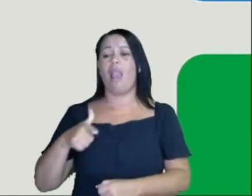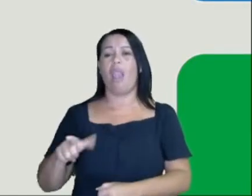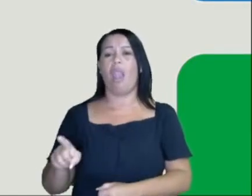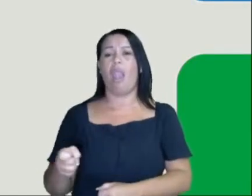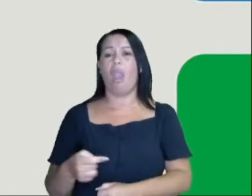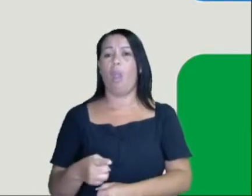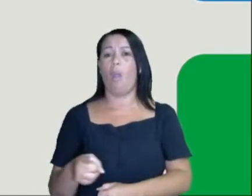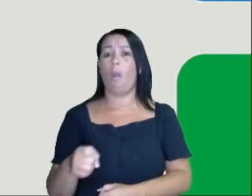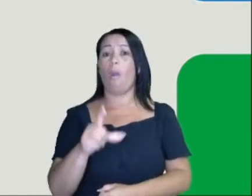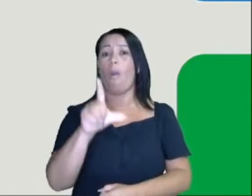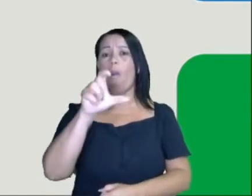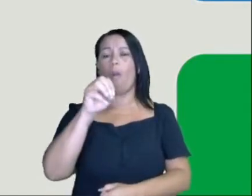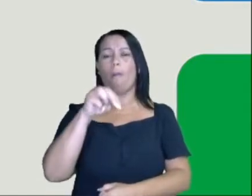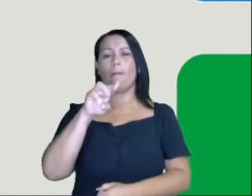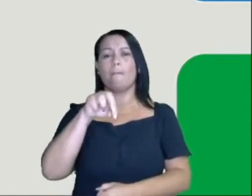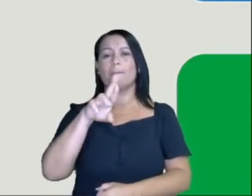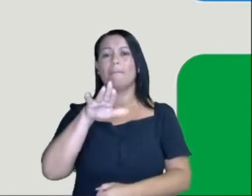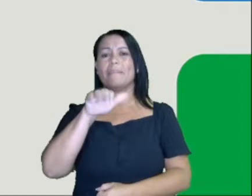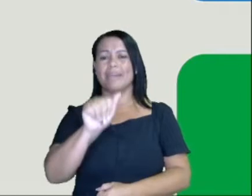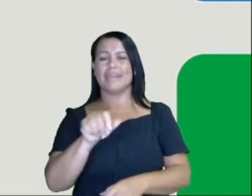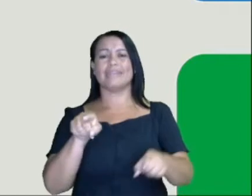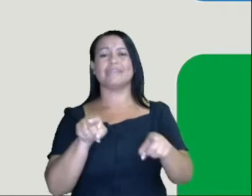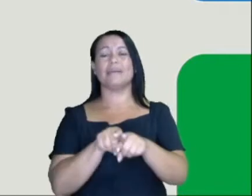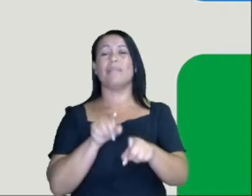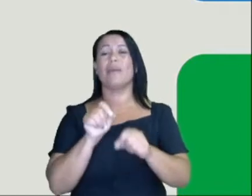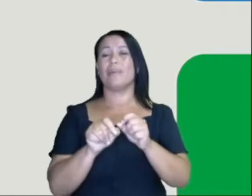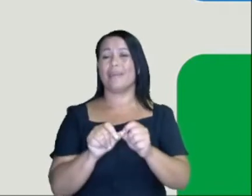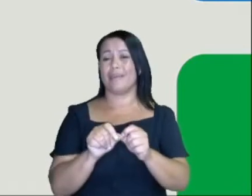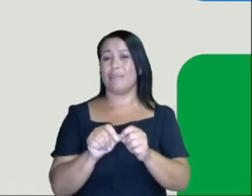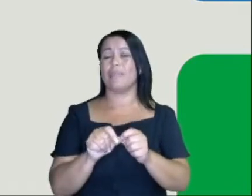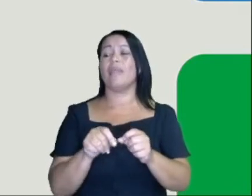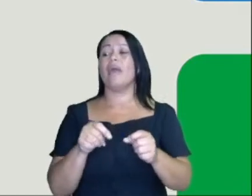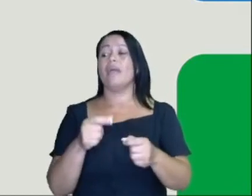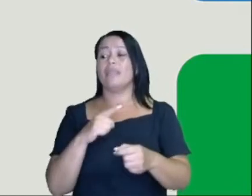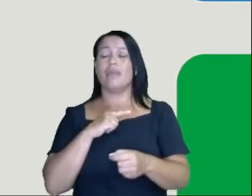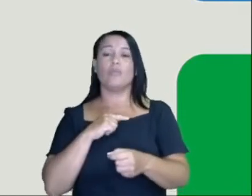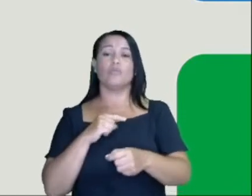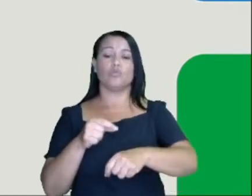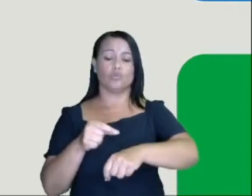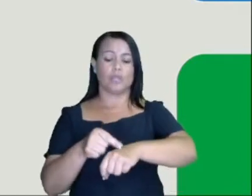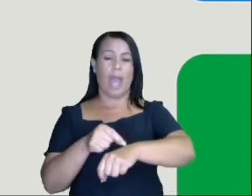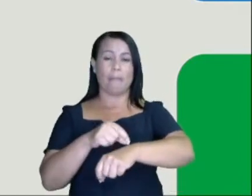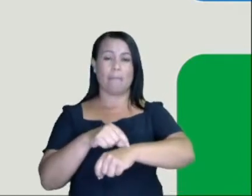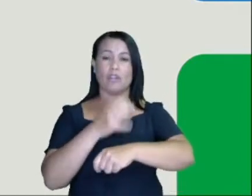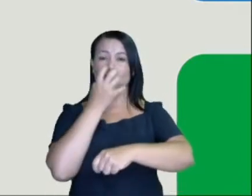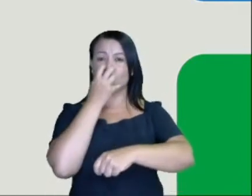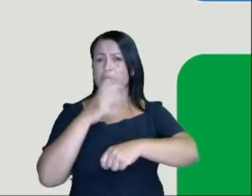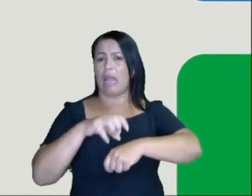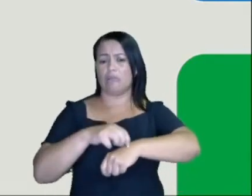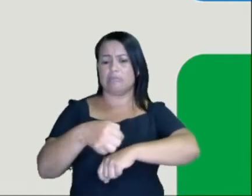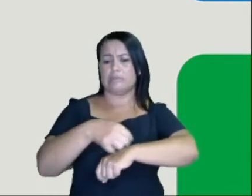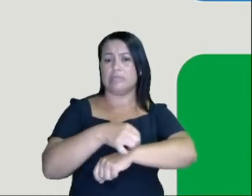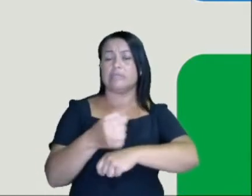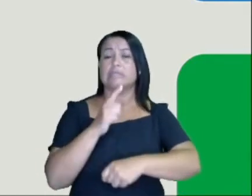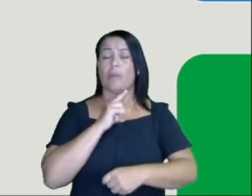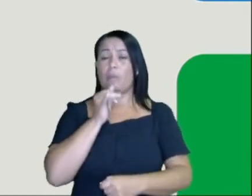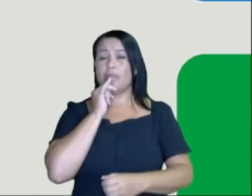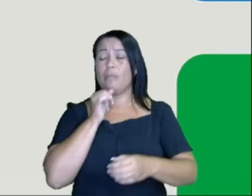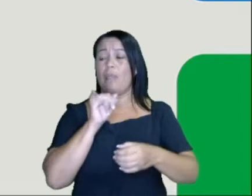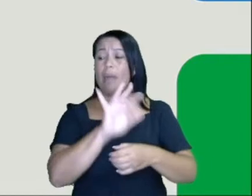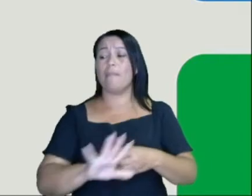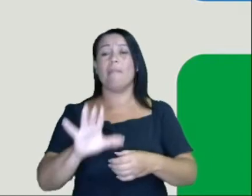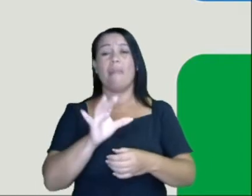humano, os carrapatos e os animais. Temos aqui em uma imagem a foto de uma lombriga dentro do